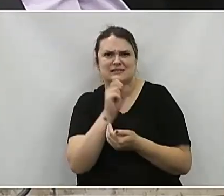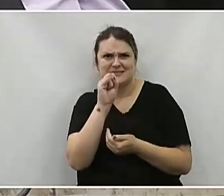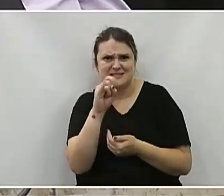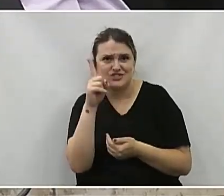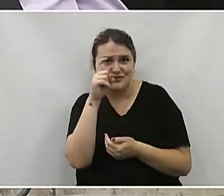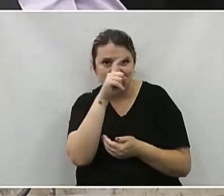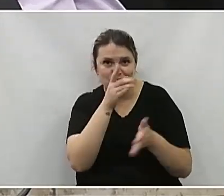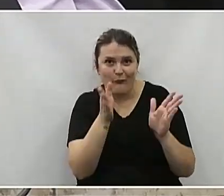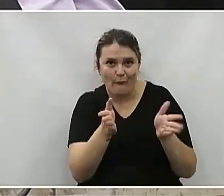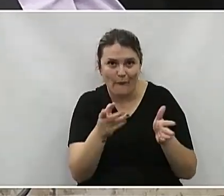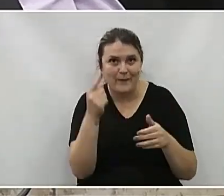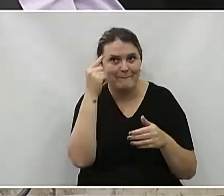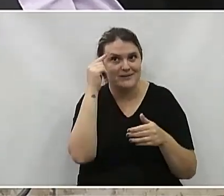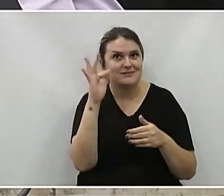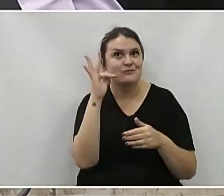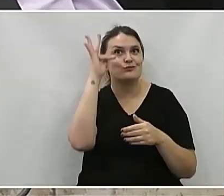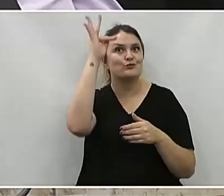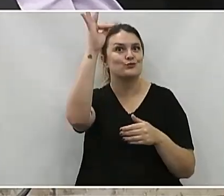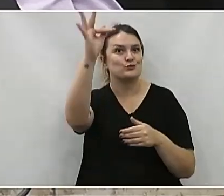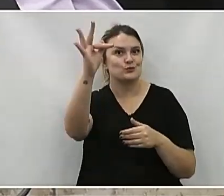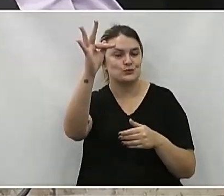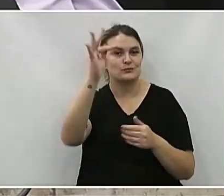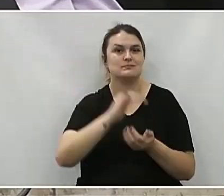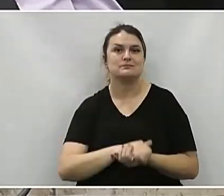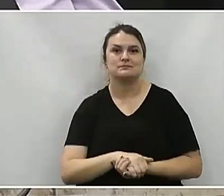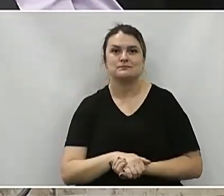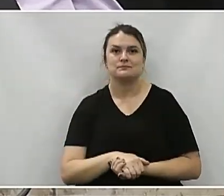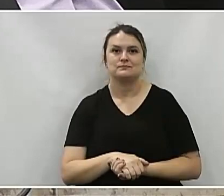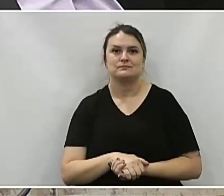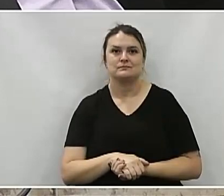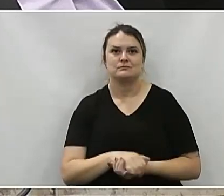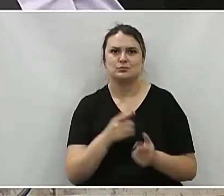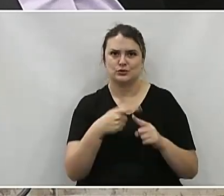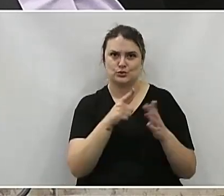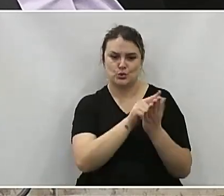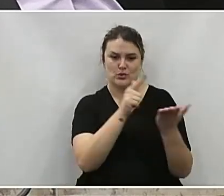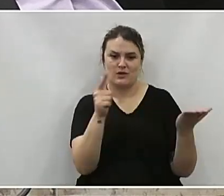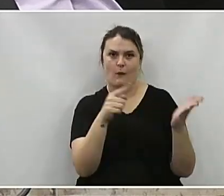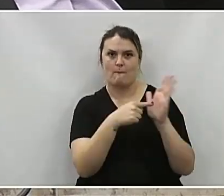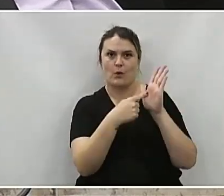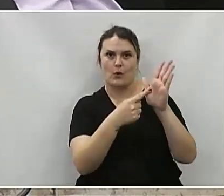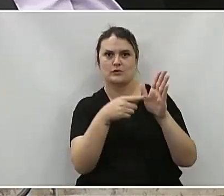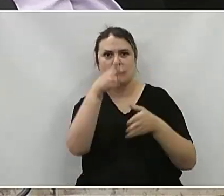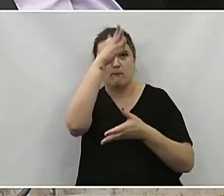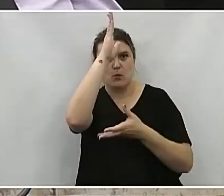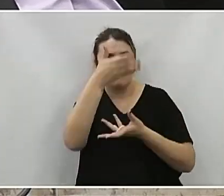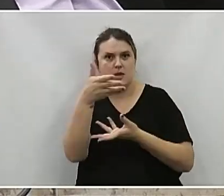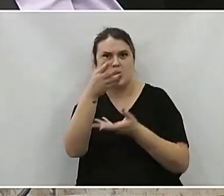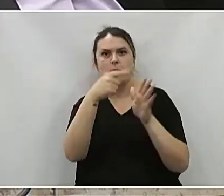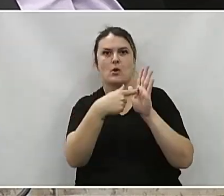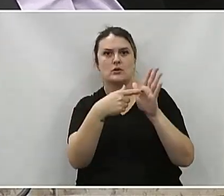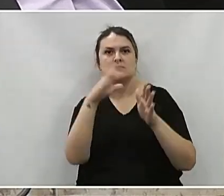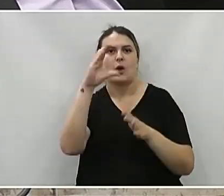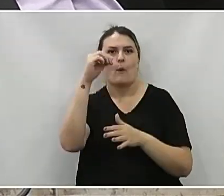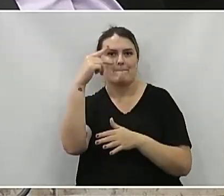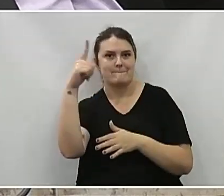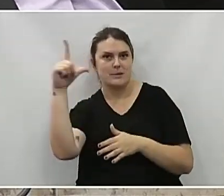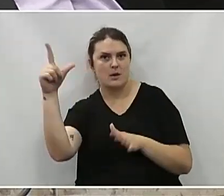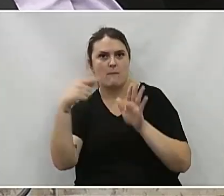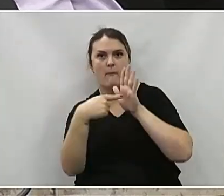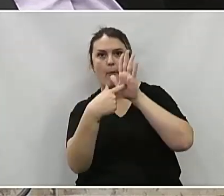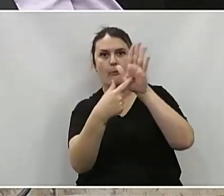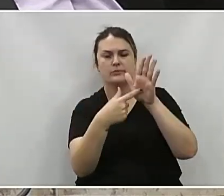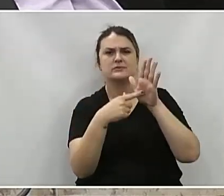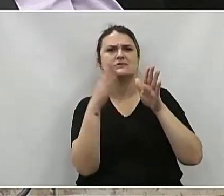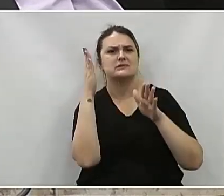tá difícil agora pelas previsões que tá tendo no jornal eh pelo corpo de bombeiro pela a gente